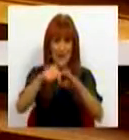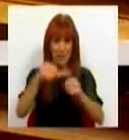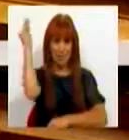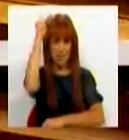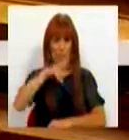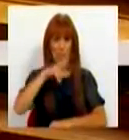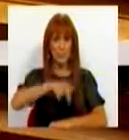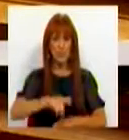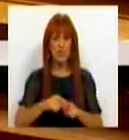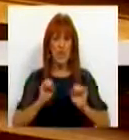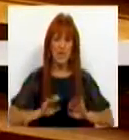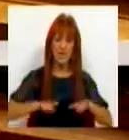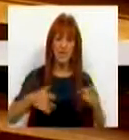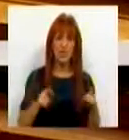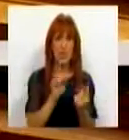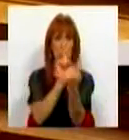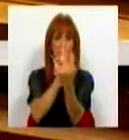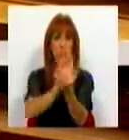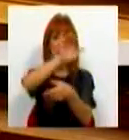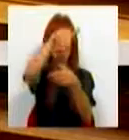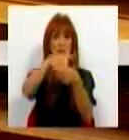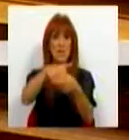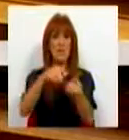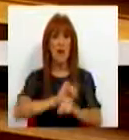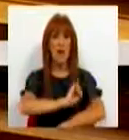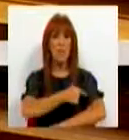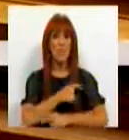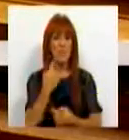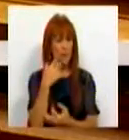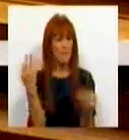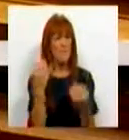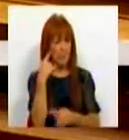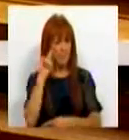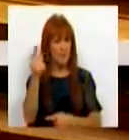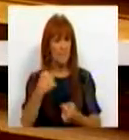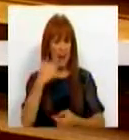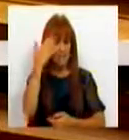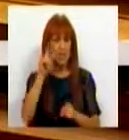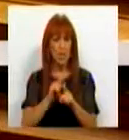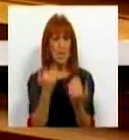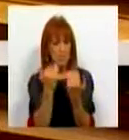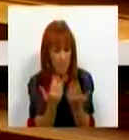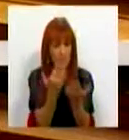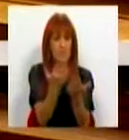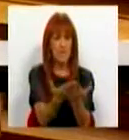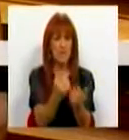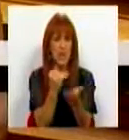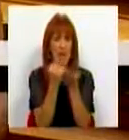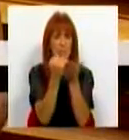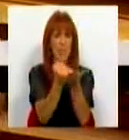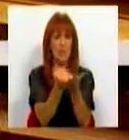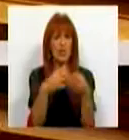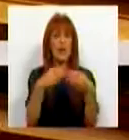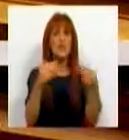país, a iniciativa dos balcões de inclusão é fortemente reconhecida pela capacidade de informar, apoiar